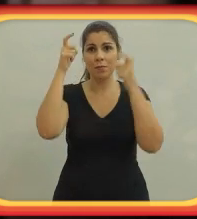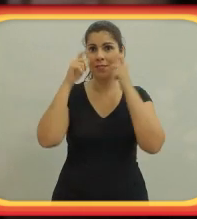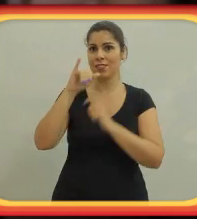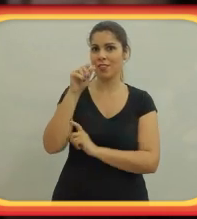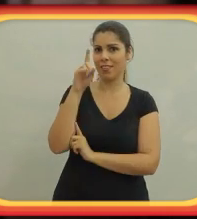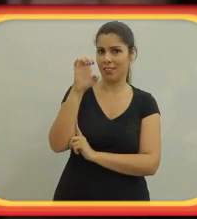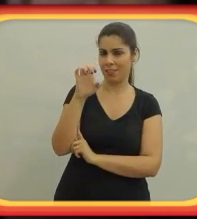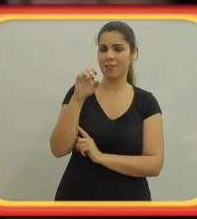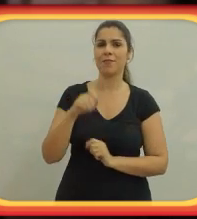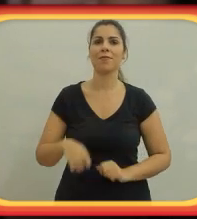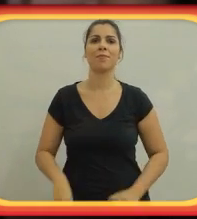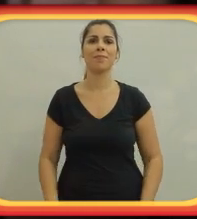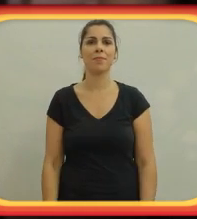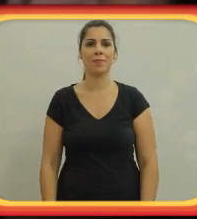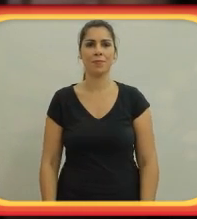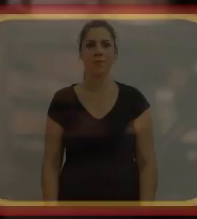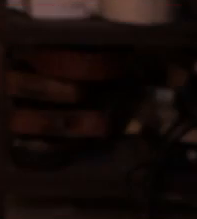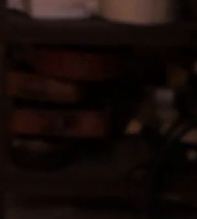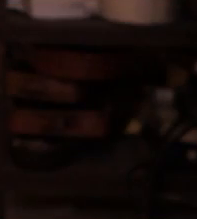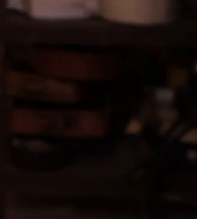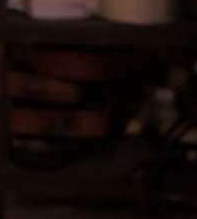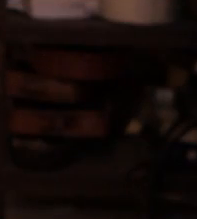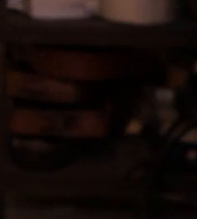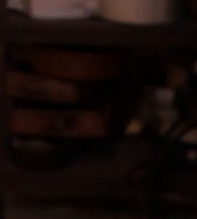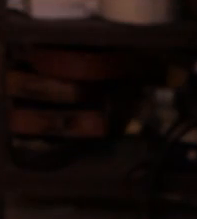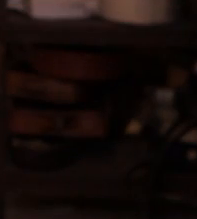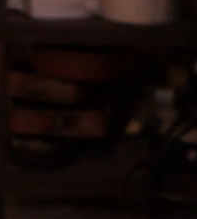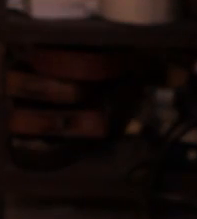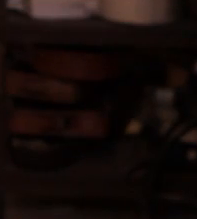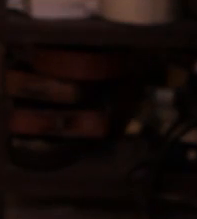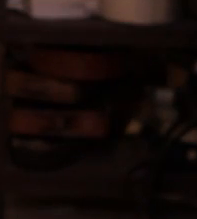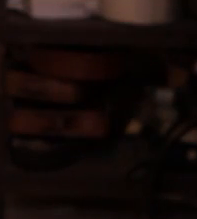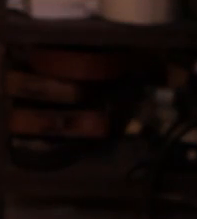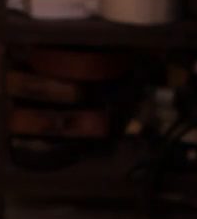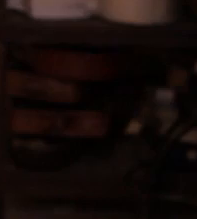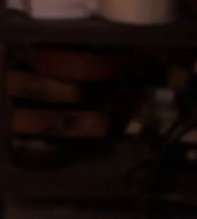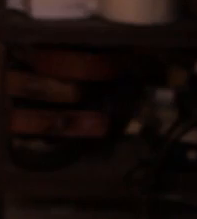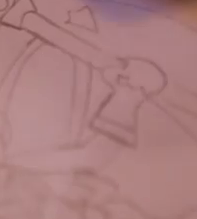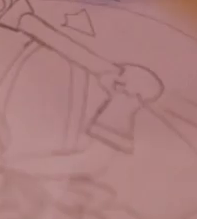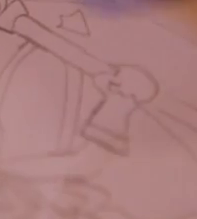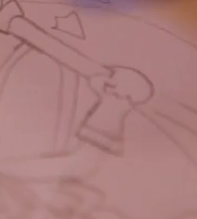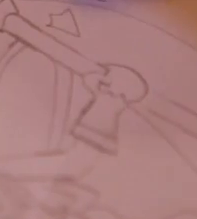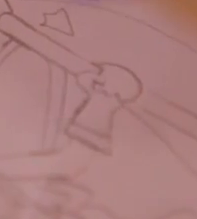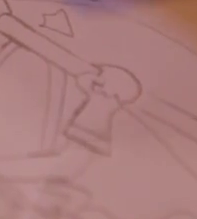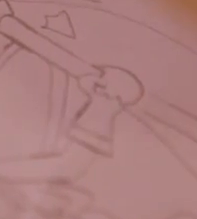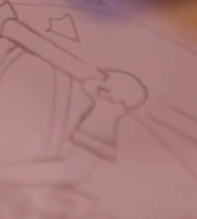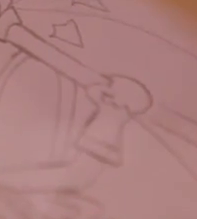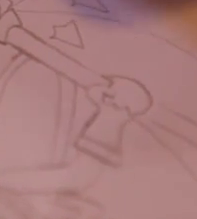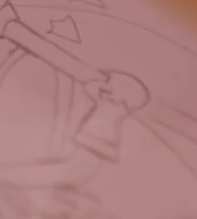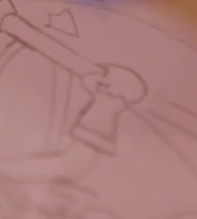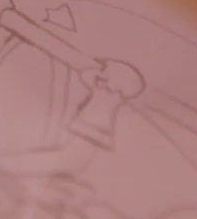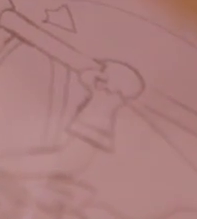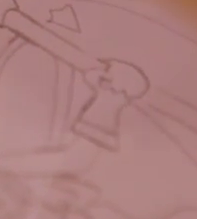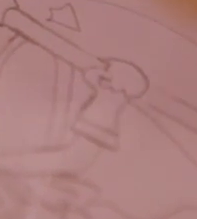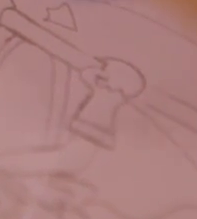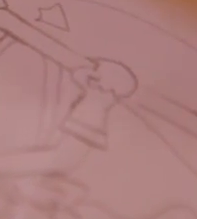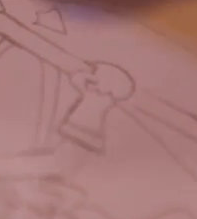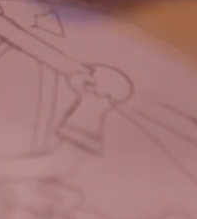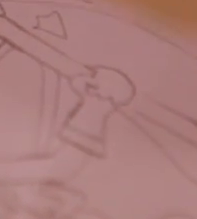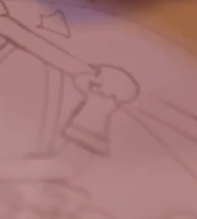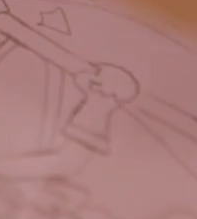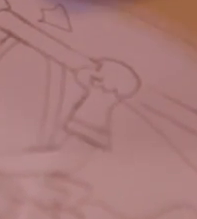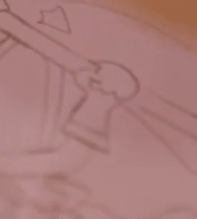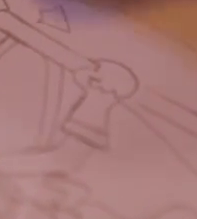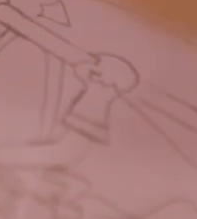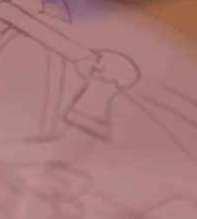Rainbow, o Epic Elliot e a The Legend of Princess Jade. Com um giz de cera roxo, Rafaela coloria a letra W